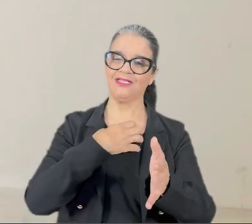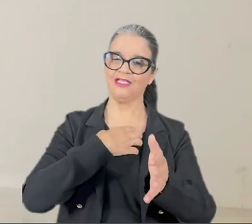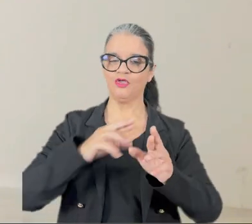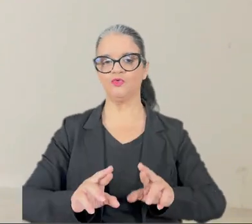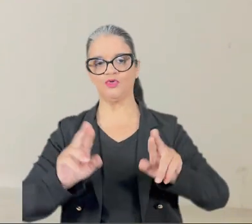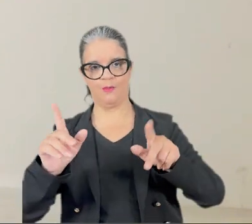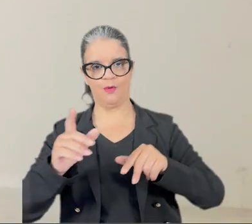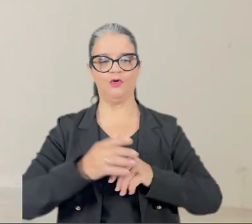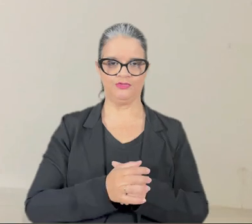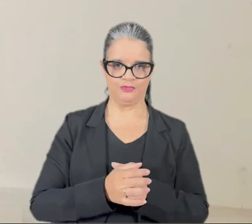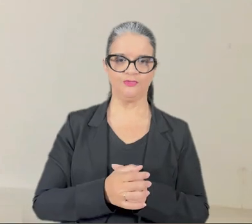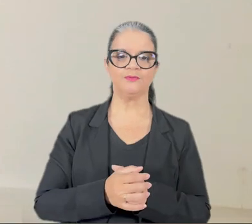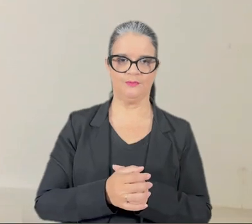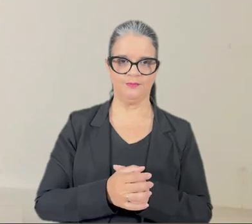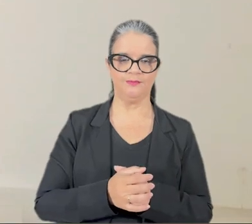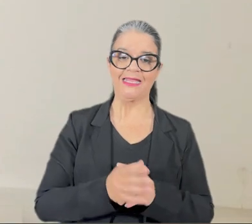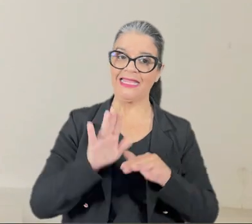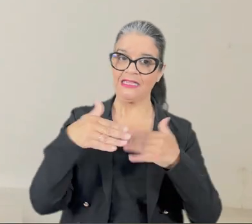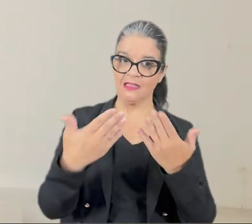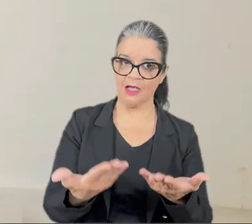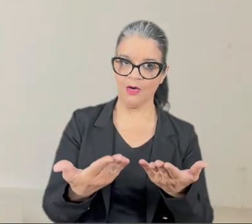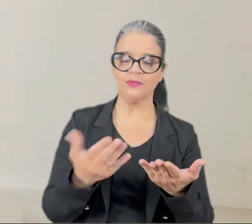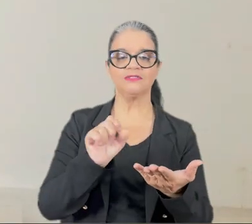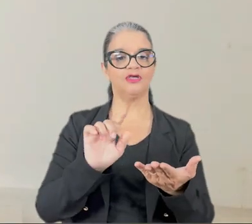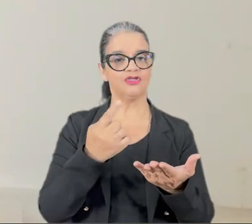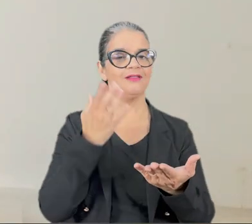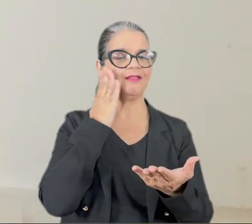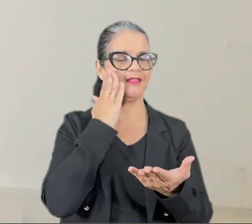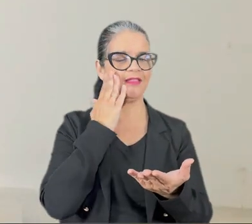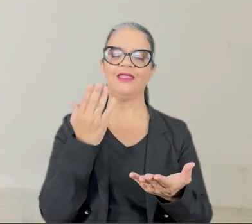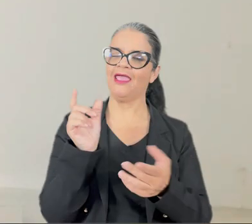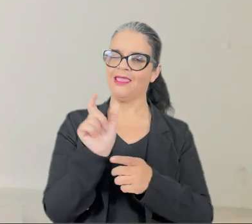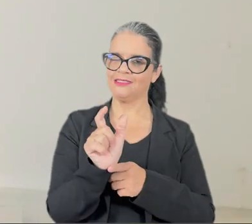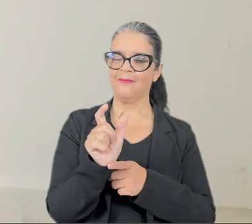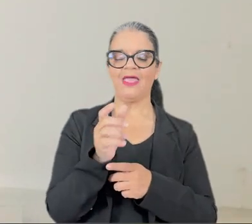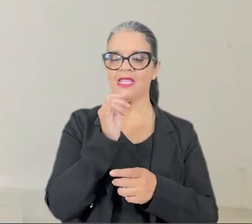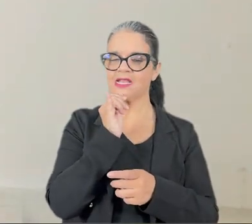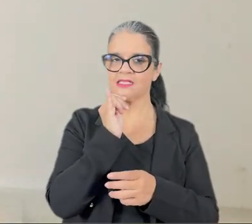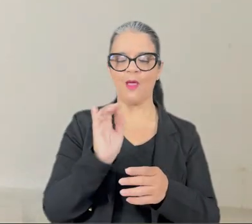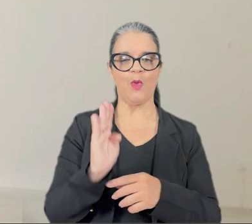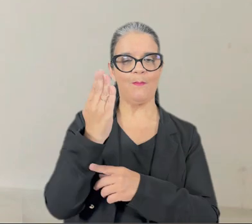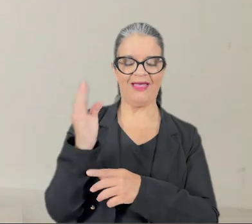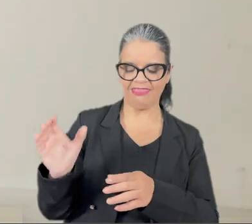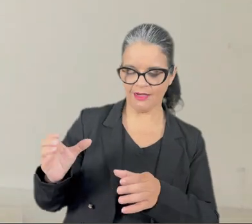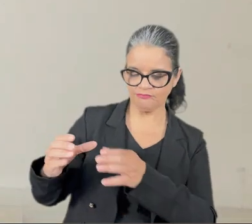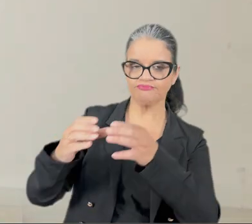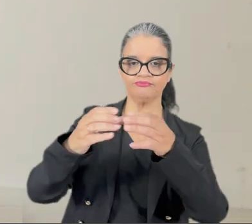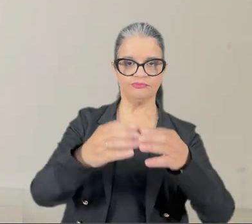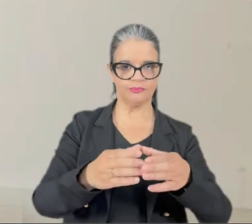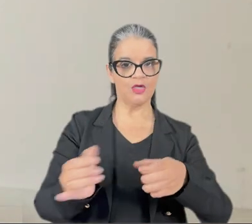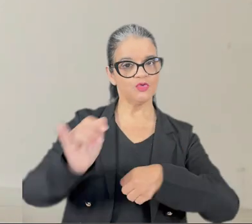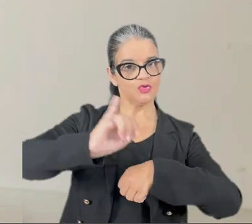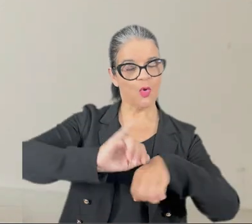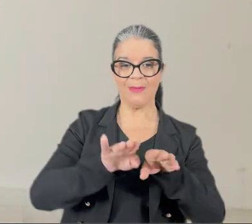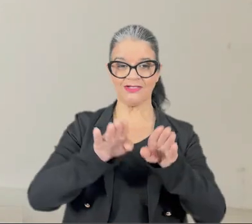sentidos opostos. Então, se a gente considera esse pequeno bloquinho de madeira aqui, colocado